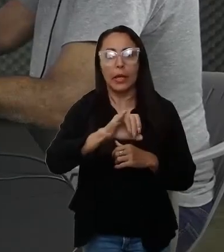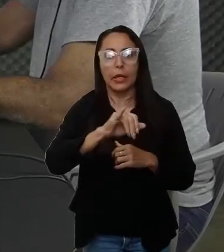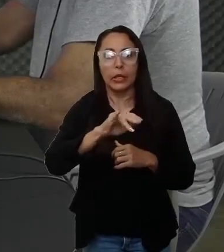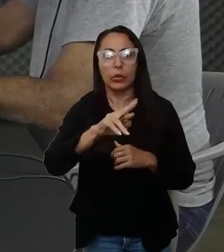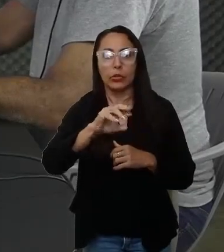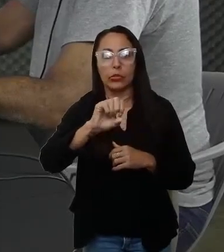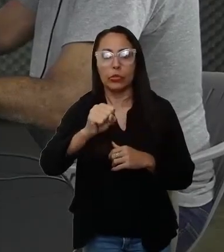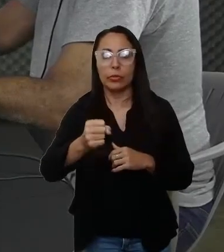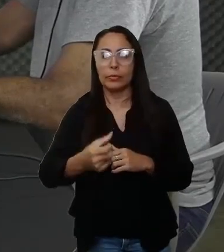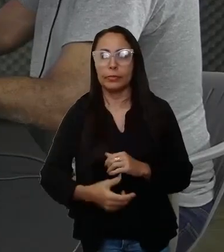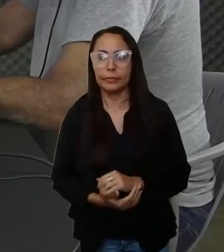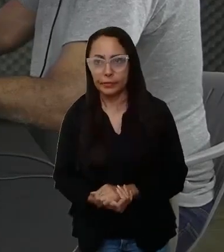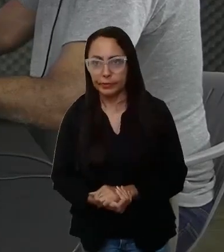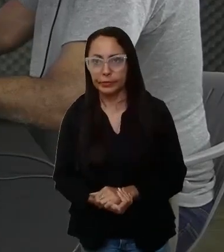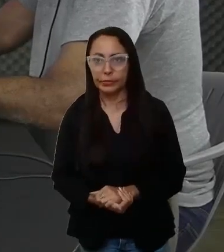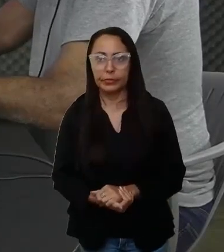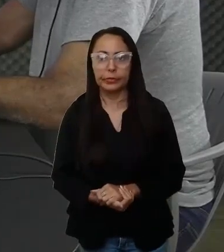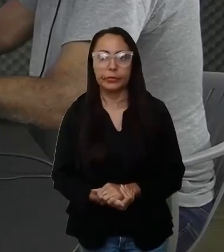teve 2017.